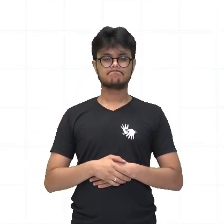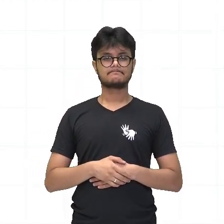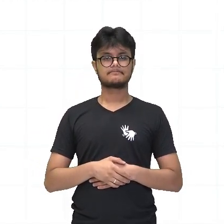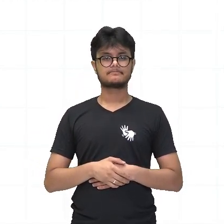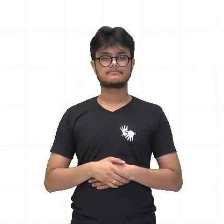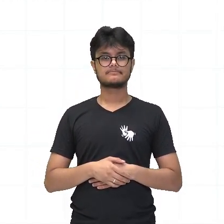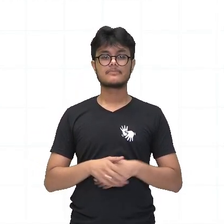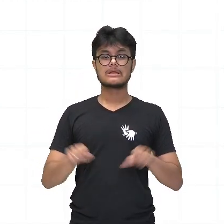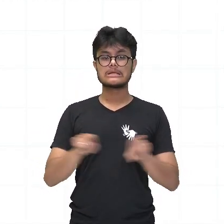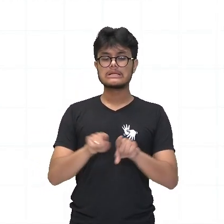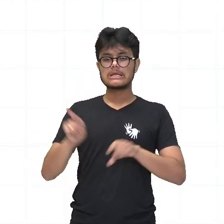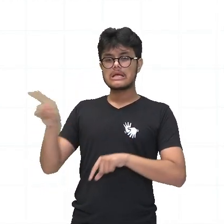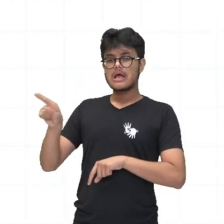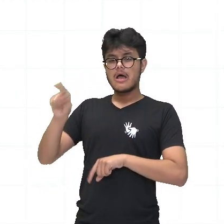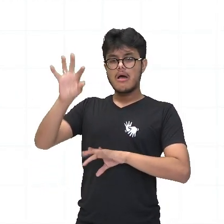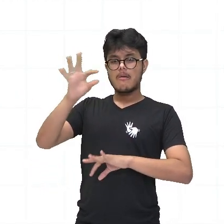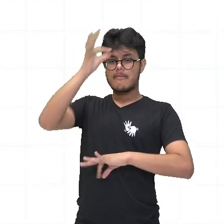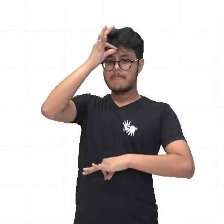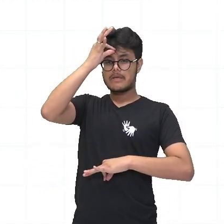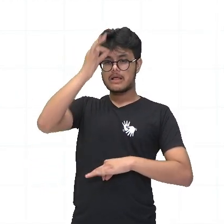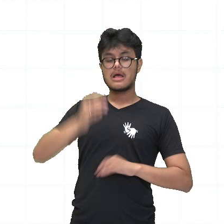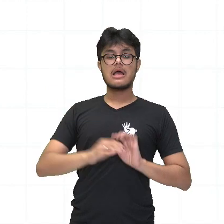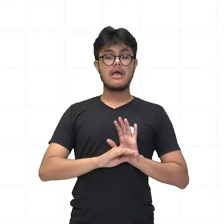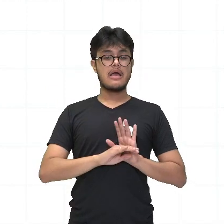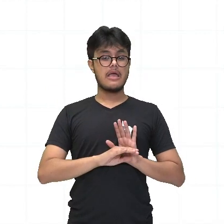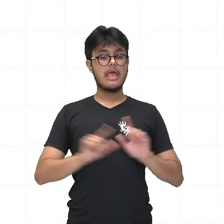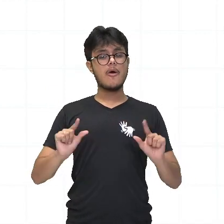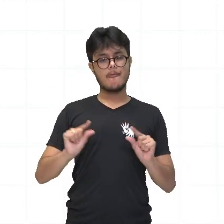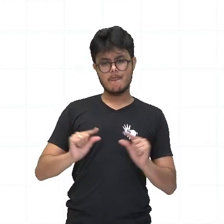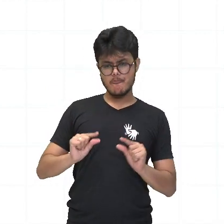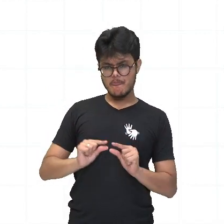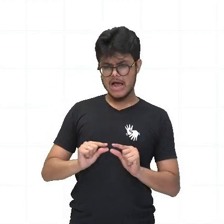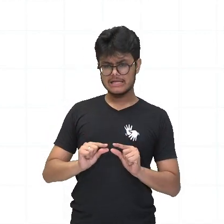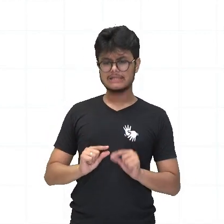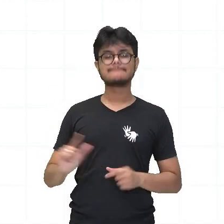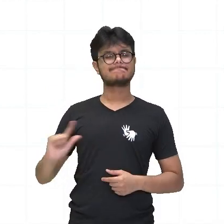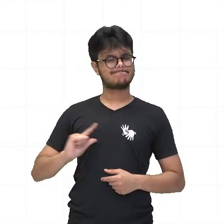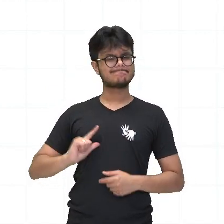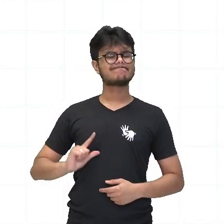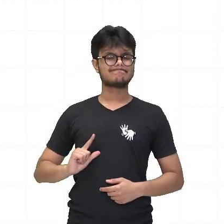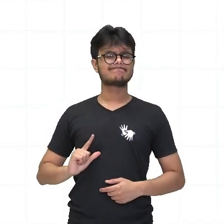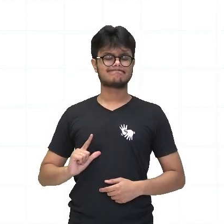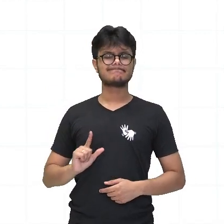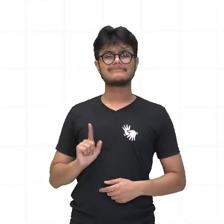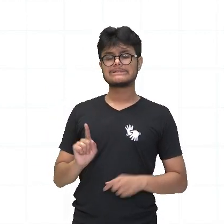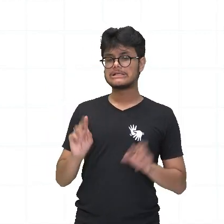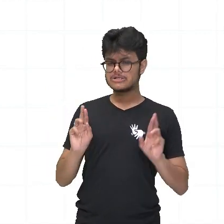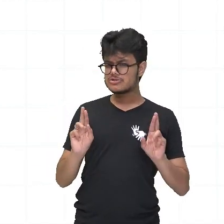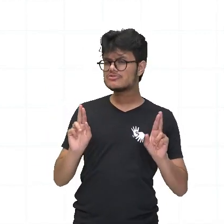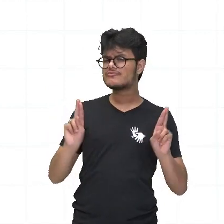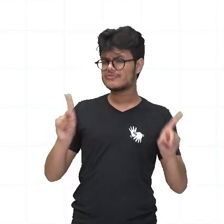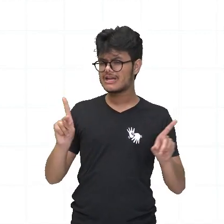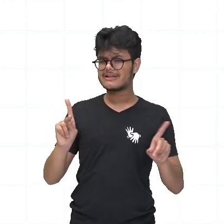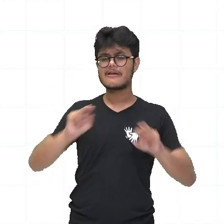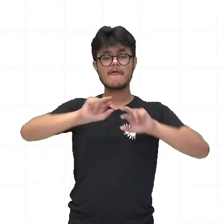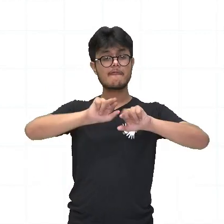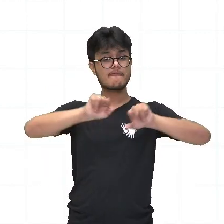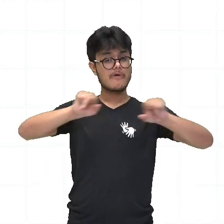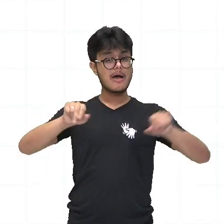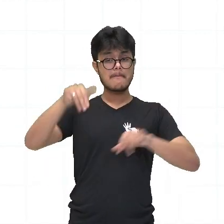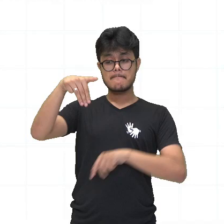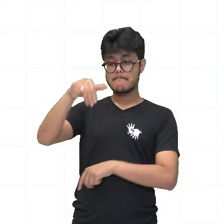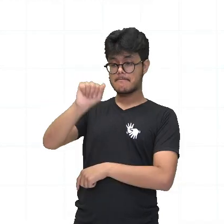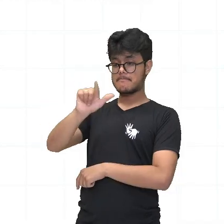a malária, que é um protozoário. Tá? Então, a gente tem aí a malária, lembrando que existem diferentes espécies